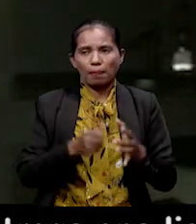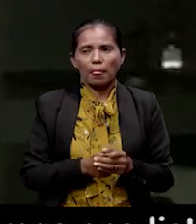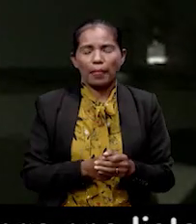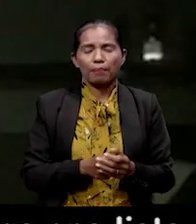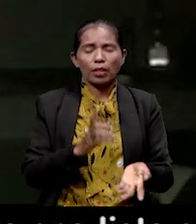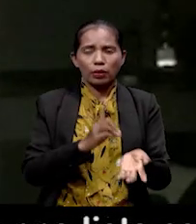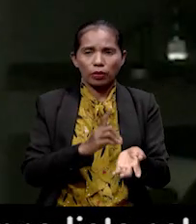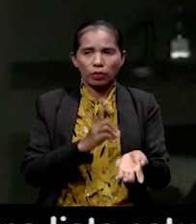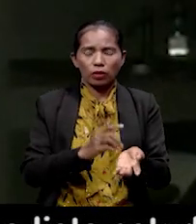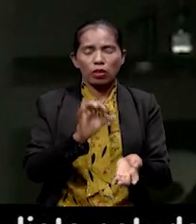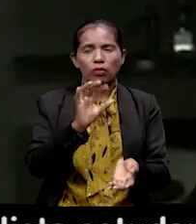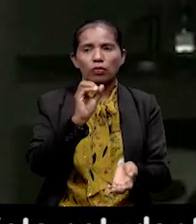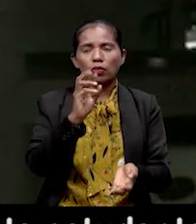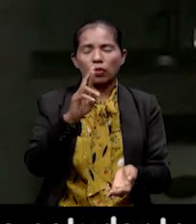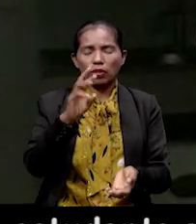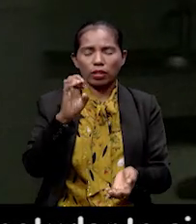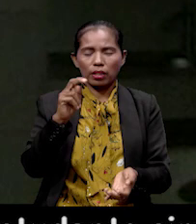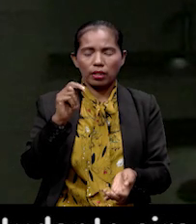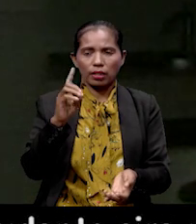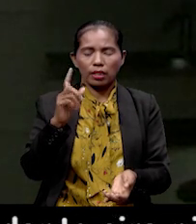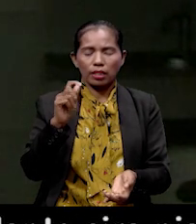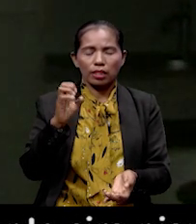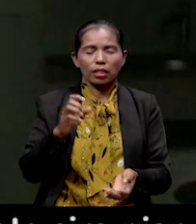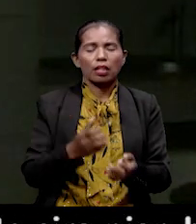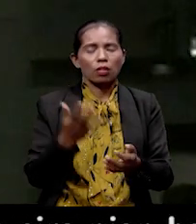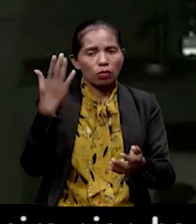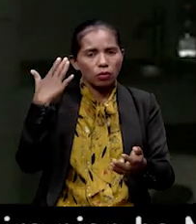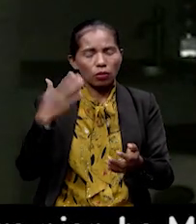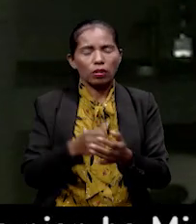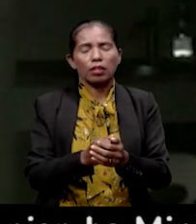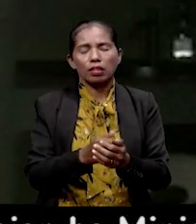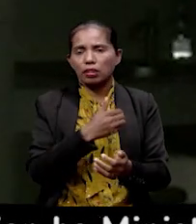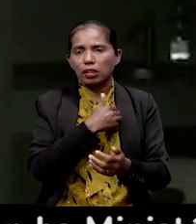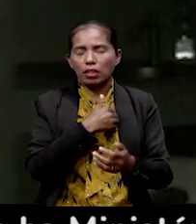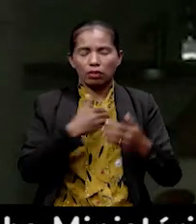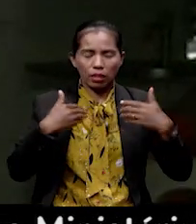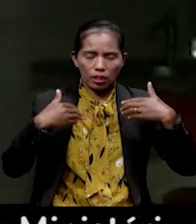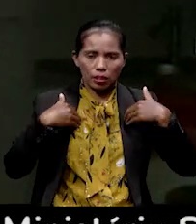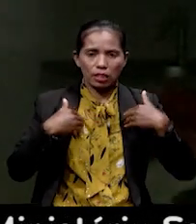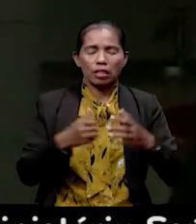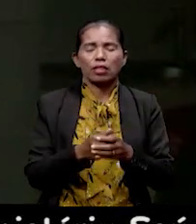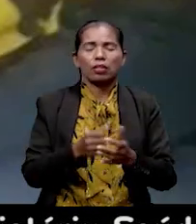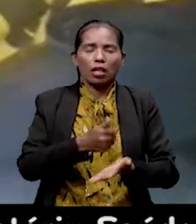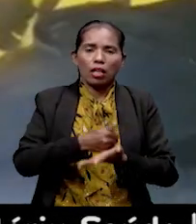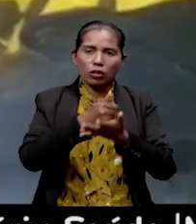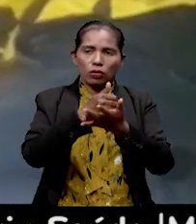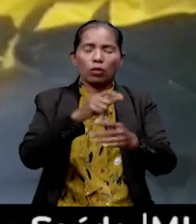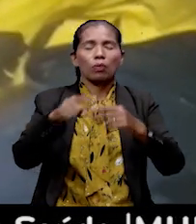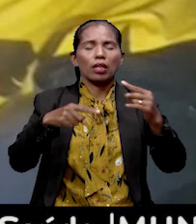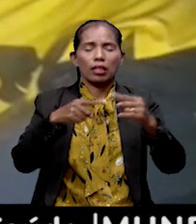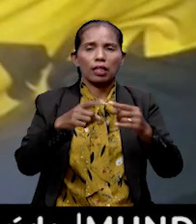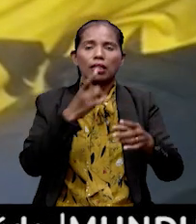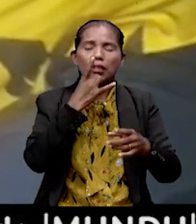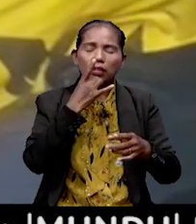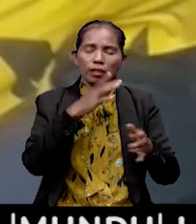geral Florentino Durrego Hateten, durante ne centro saúde kumoro sidauk iha zerador, hodi apoio wan hira eletricidade mate